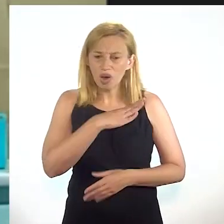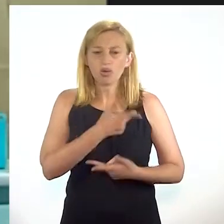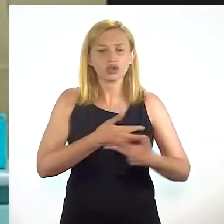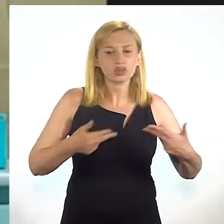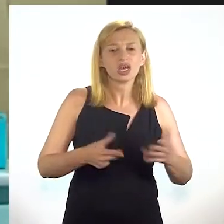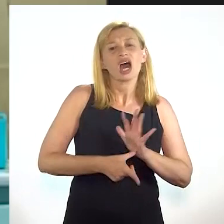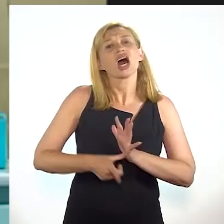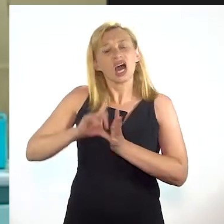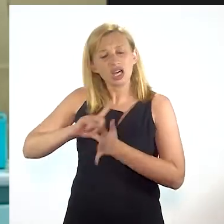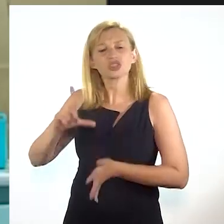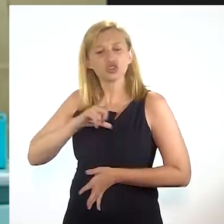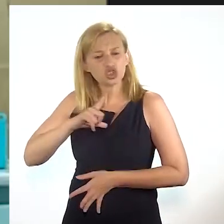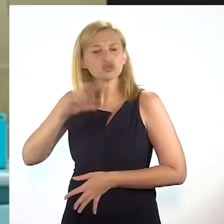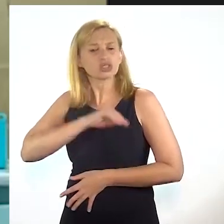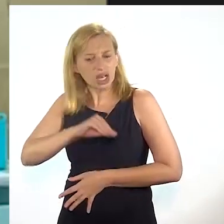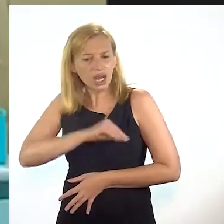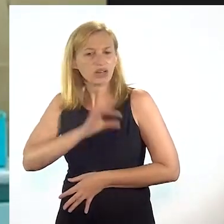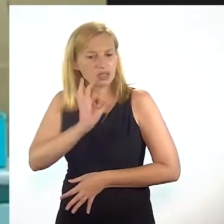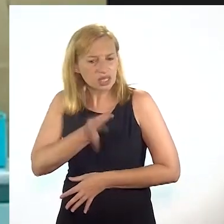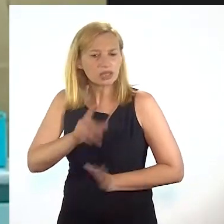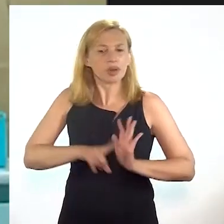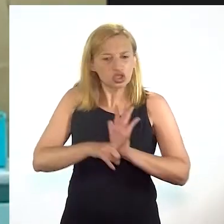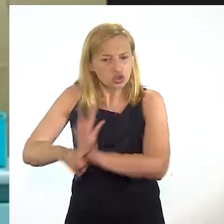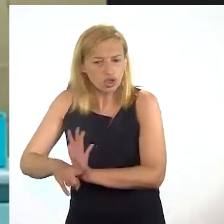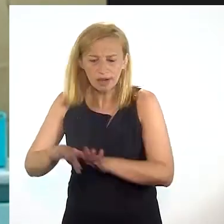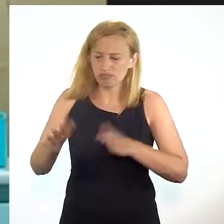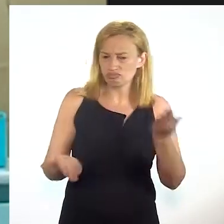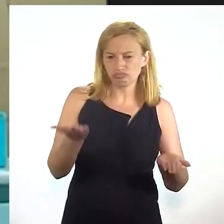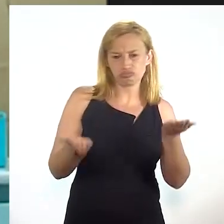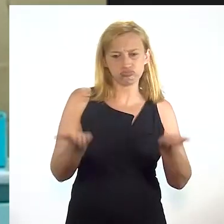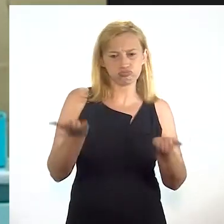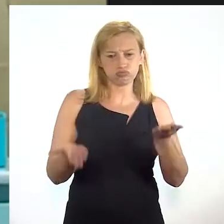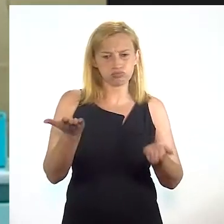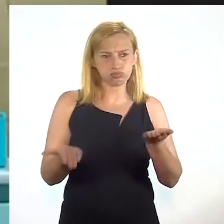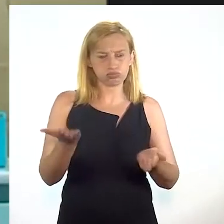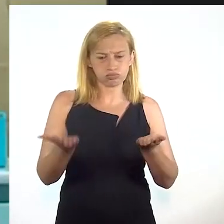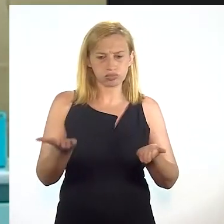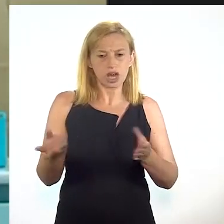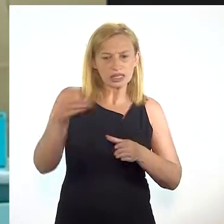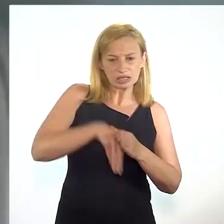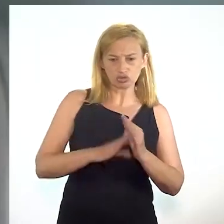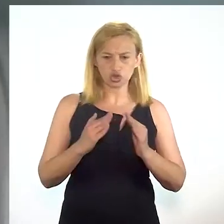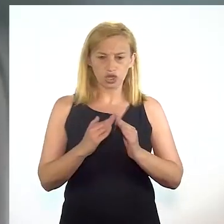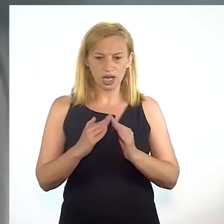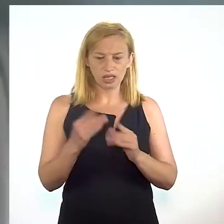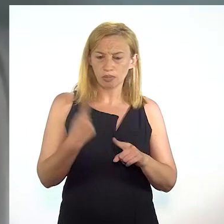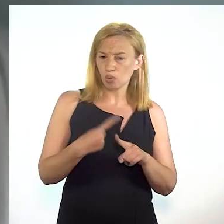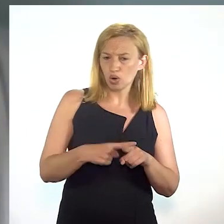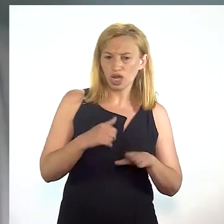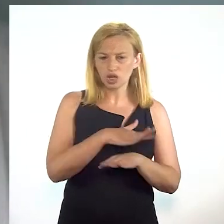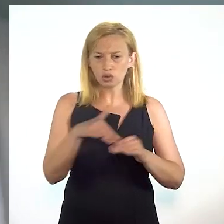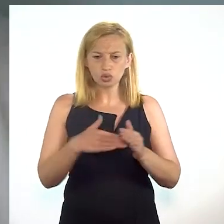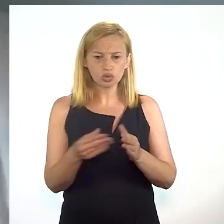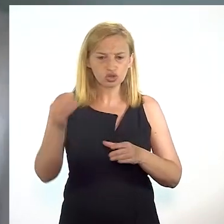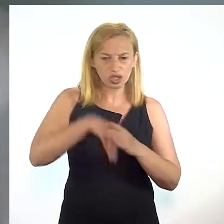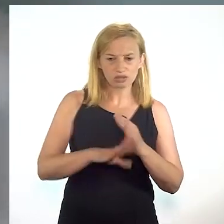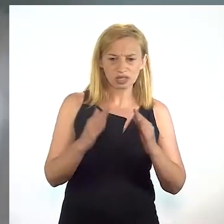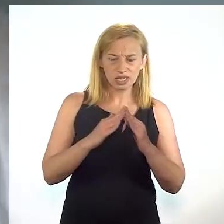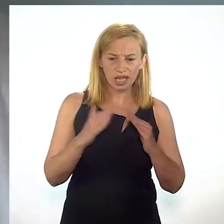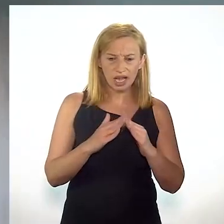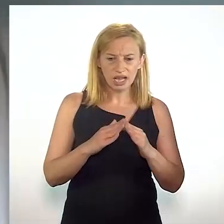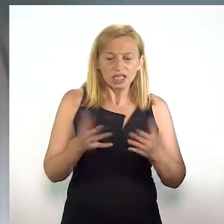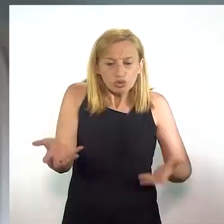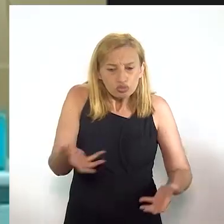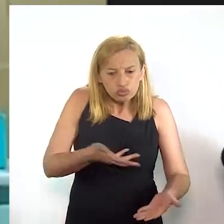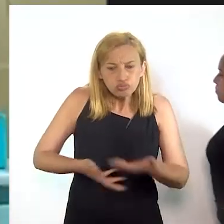conseguir abastecer. E eu me senti muito mal com isso, porque antes eu tinha uma renda para poder ajudar a equilibrar isso dentro